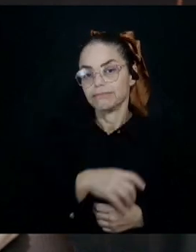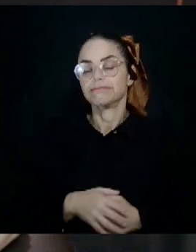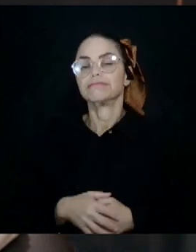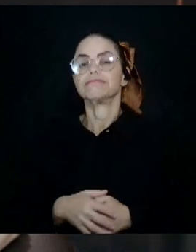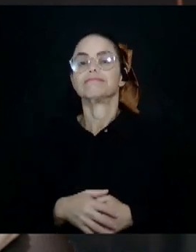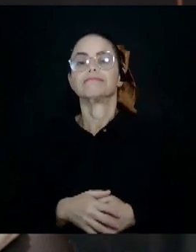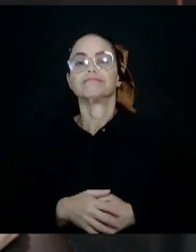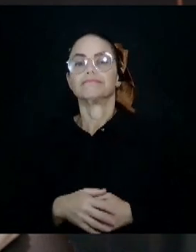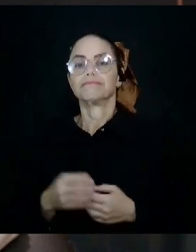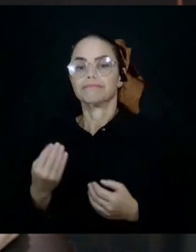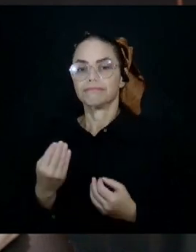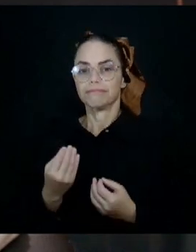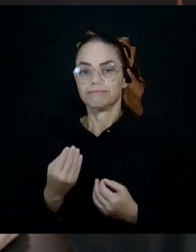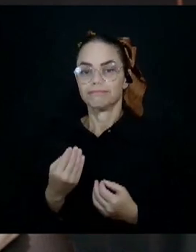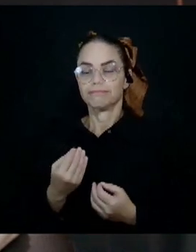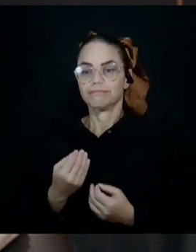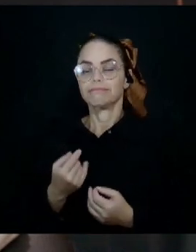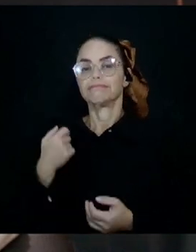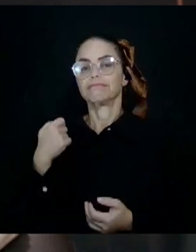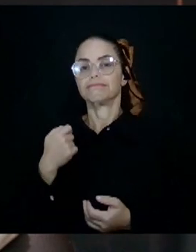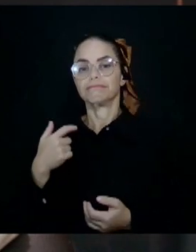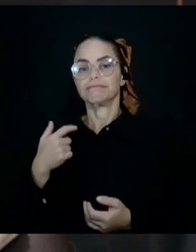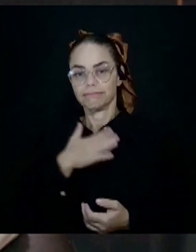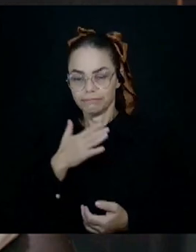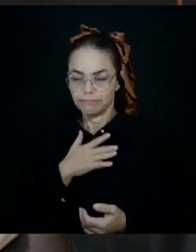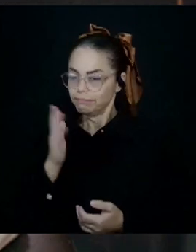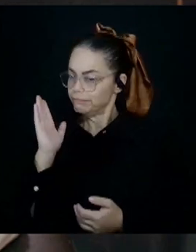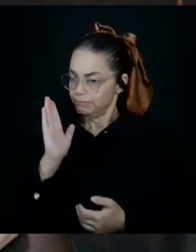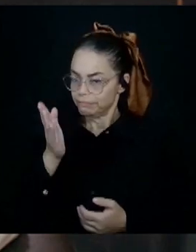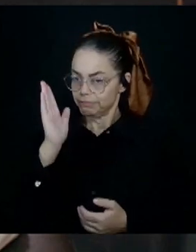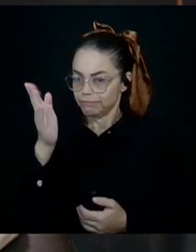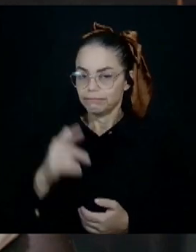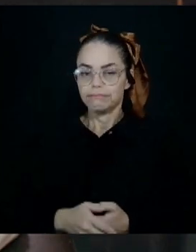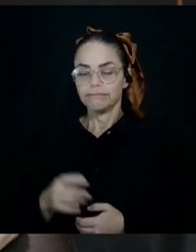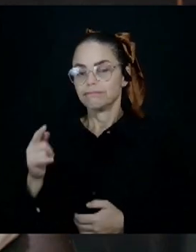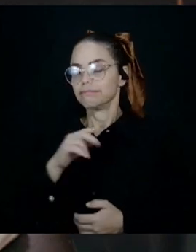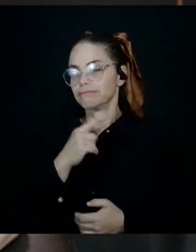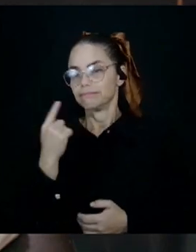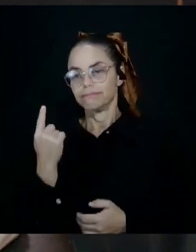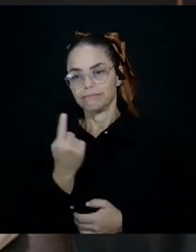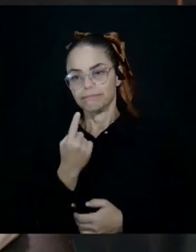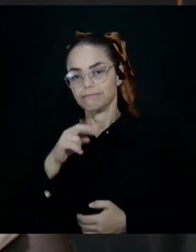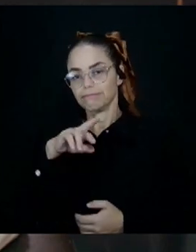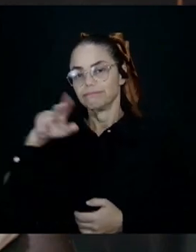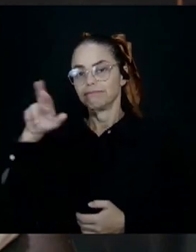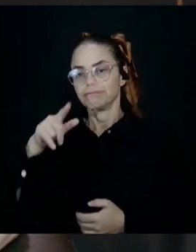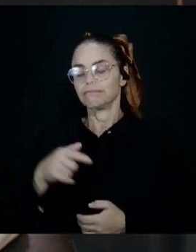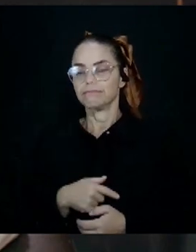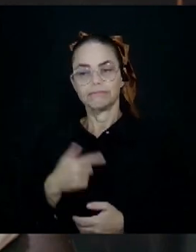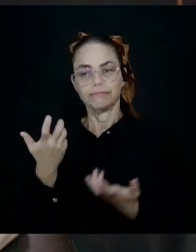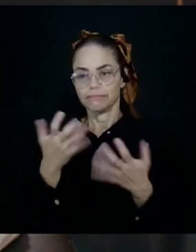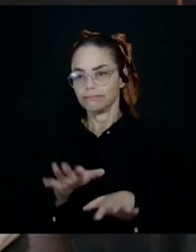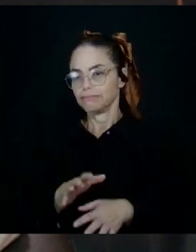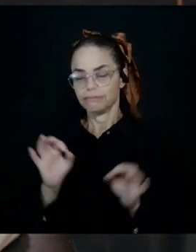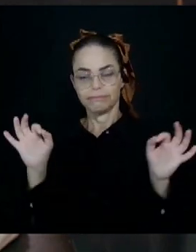decidir e bancar que ela vai seguir um script diferente aí. Então, ela já luta, né, com